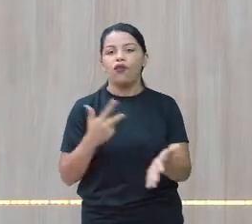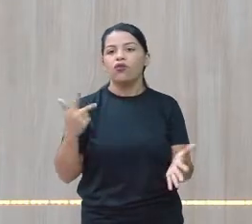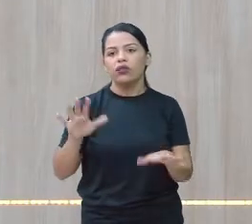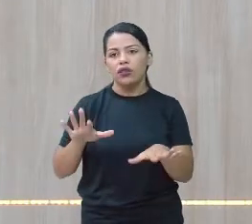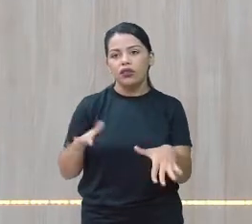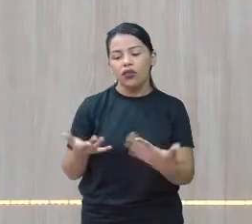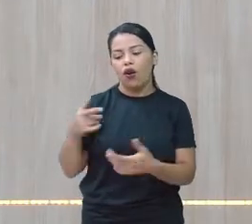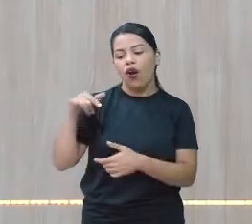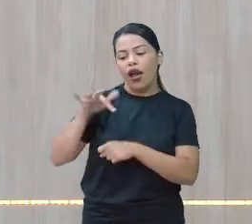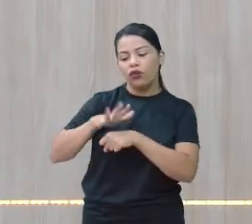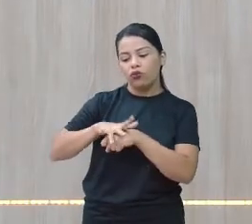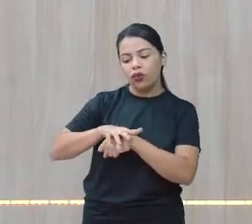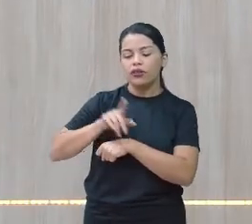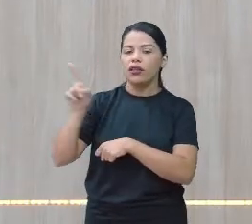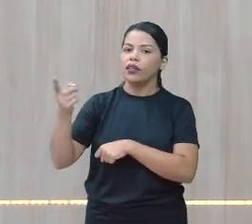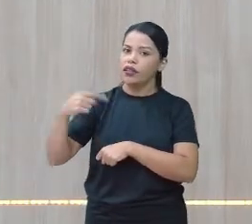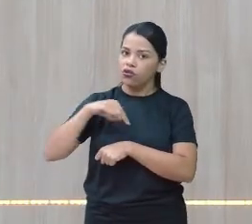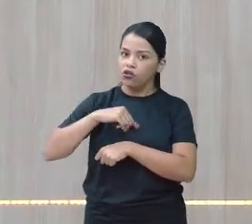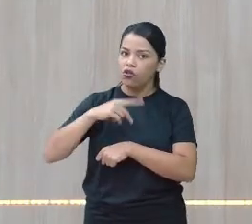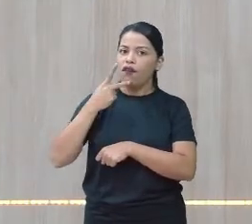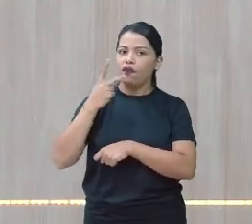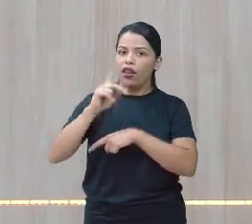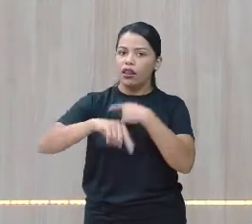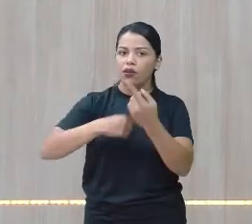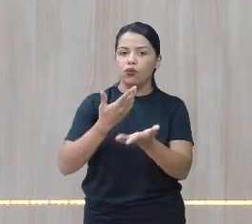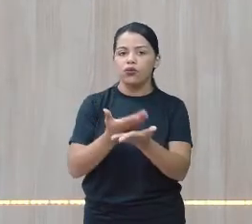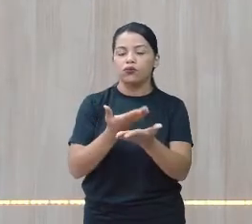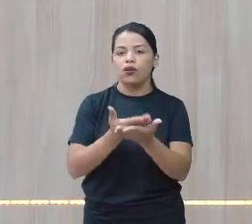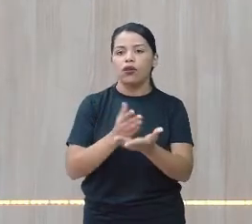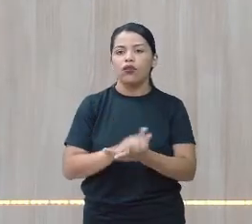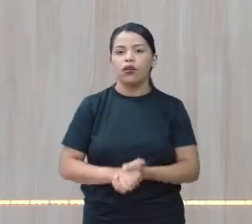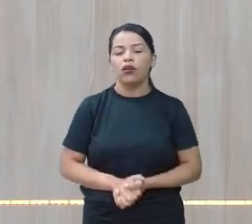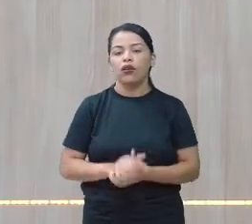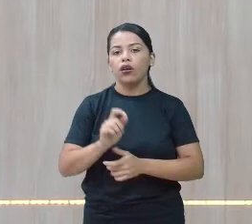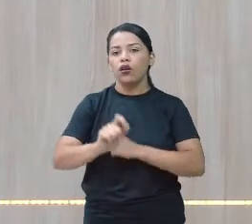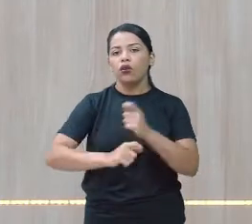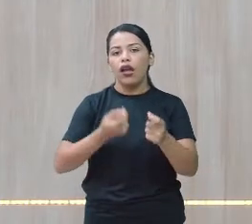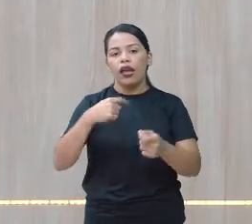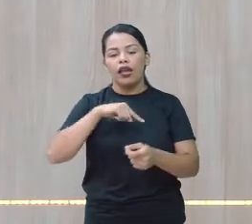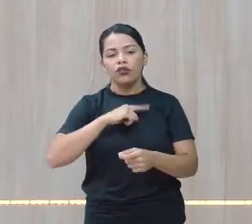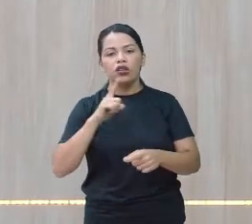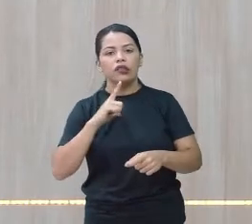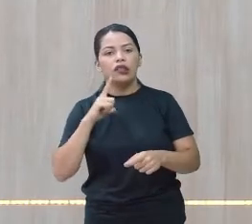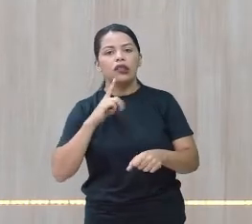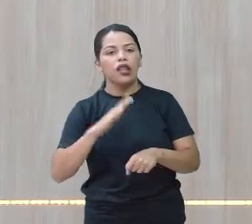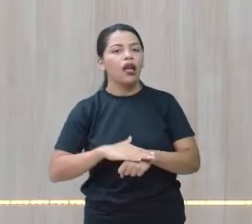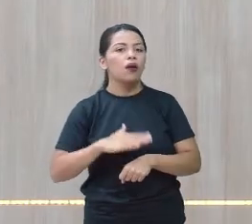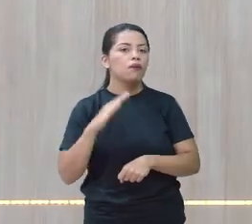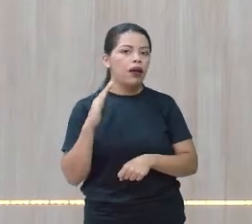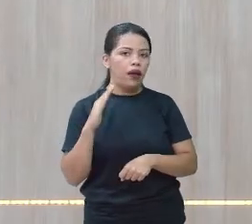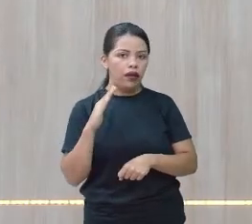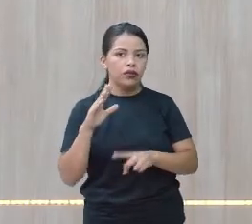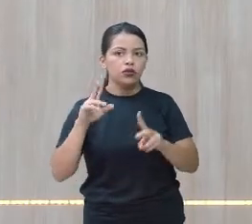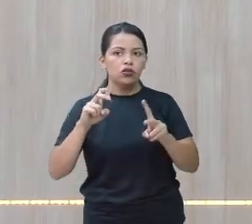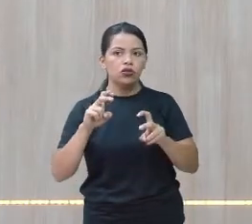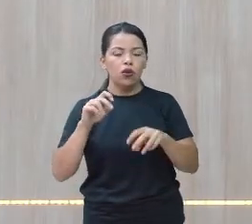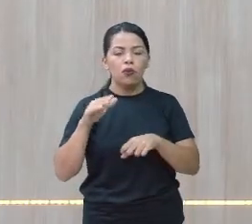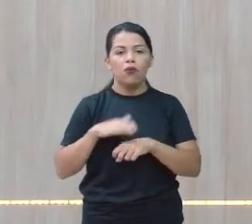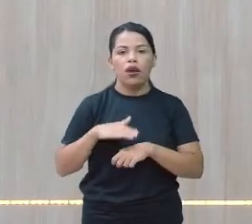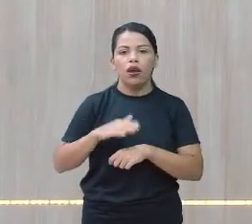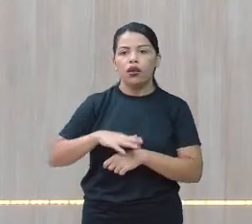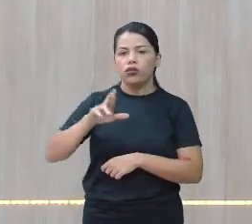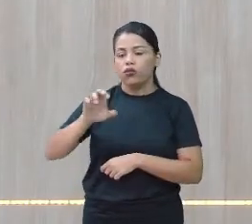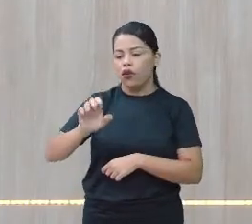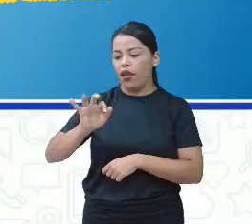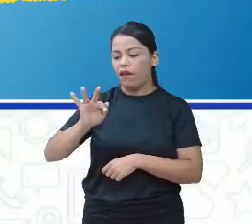doença degenerativa nós vamos falar na próxima aula. O que é que nós temos mais? Vamos falar agora do ato reflexo, que é um